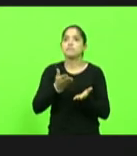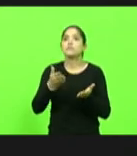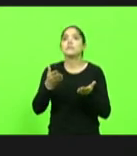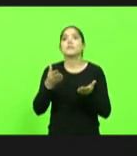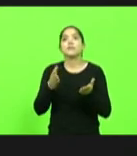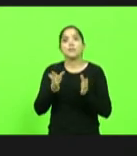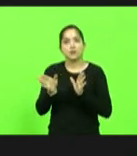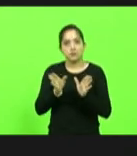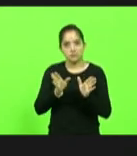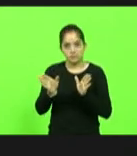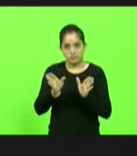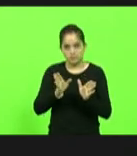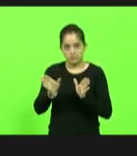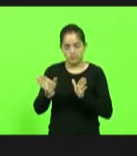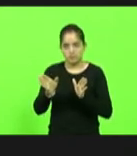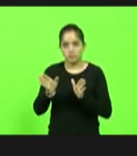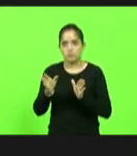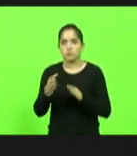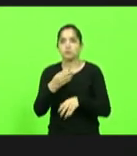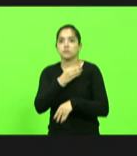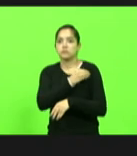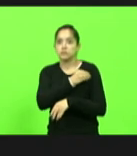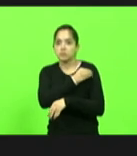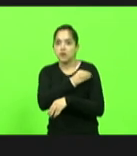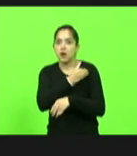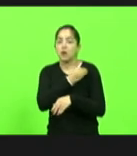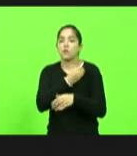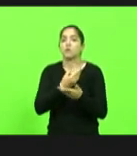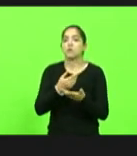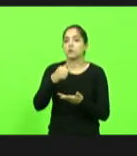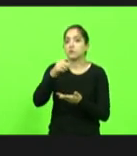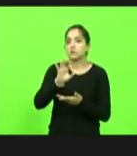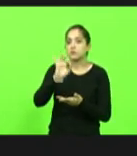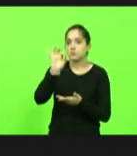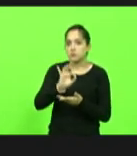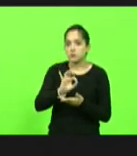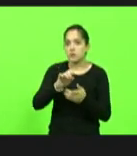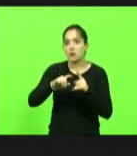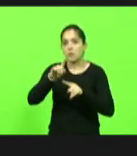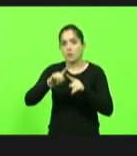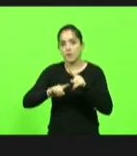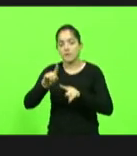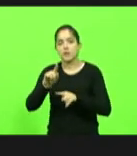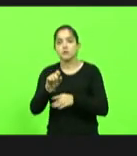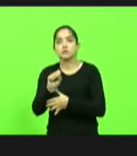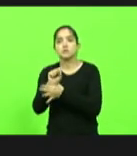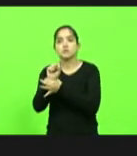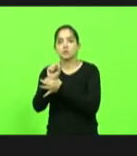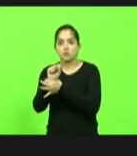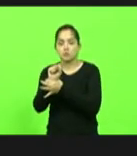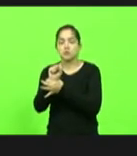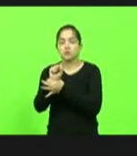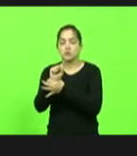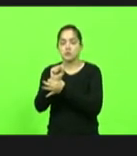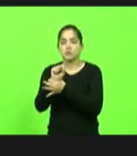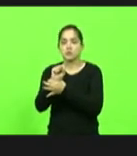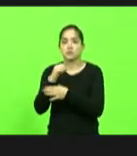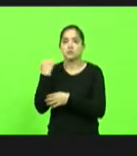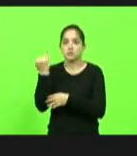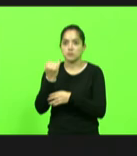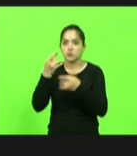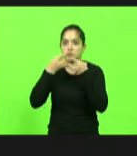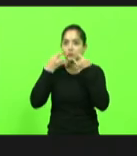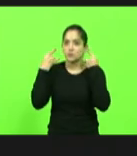acessibilidade, do gel, de equipamentos de segurança, né, que são as